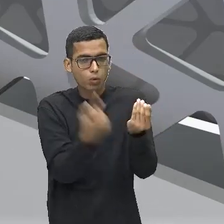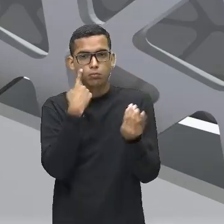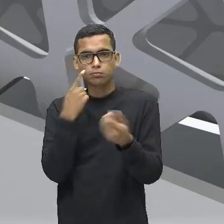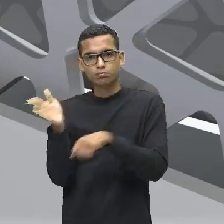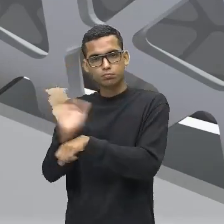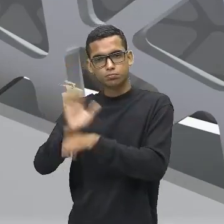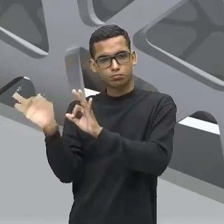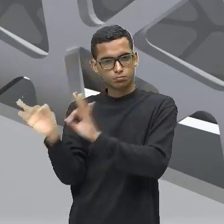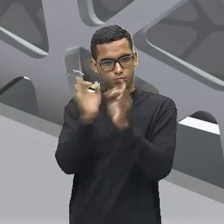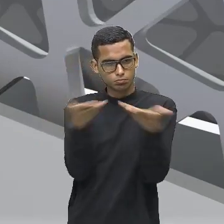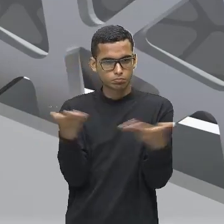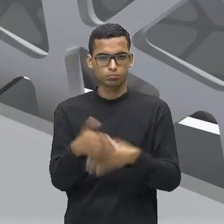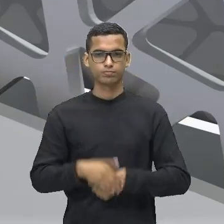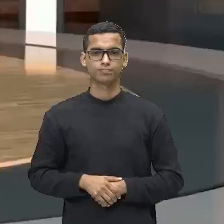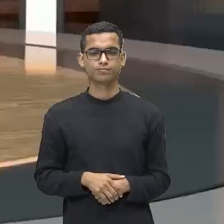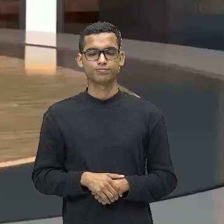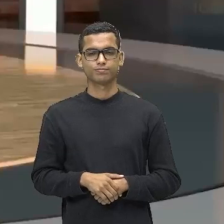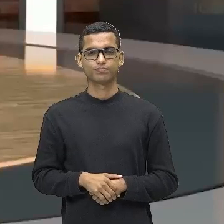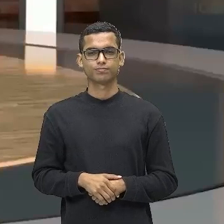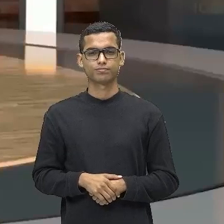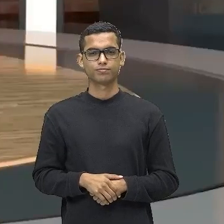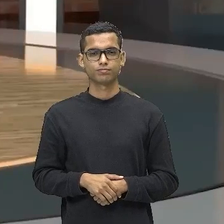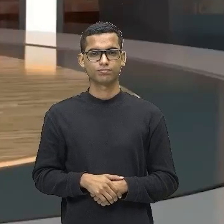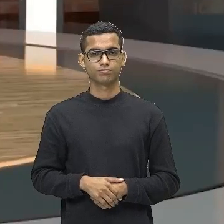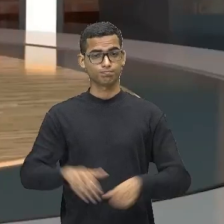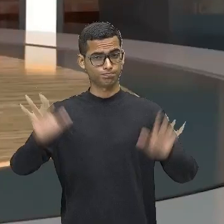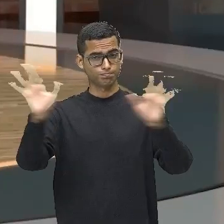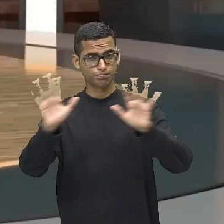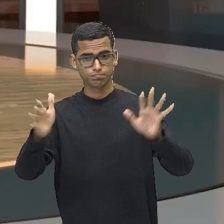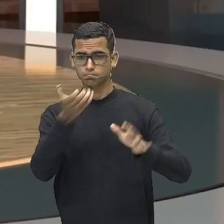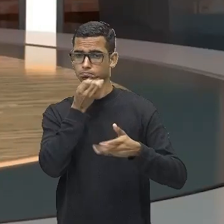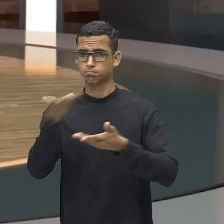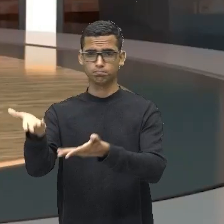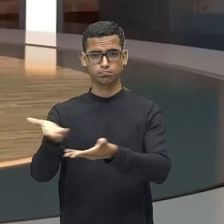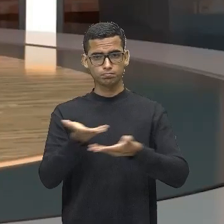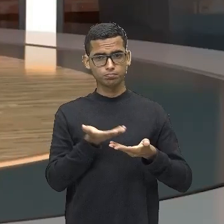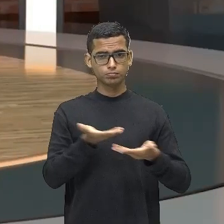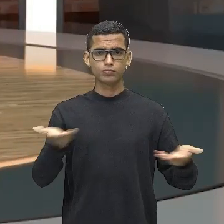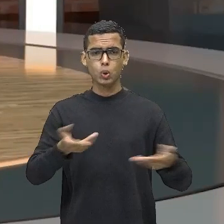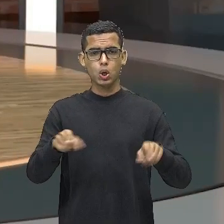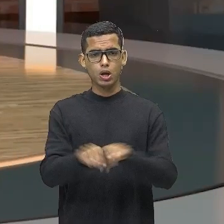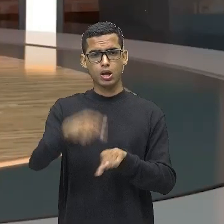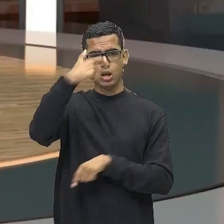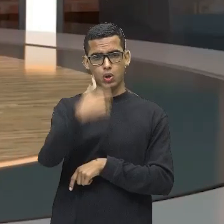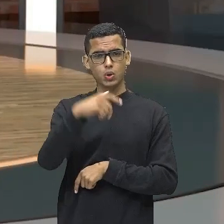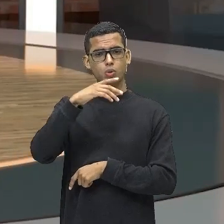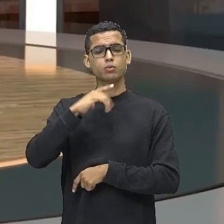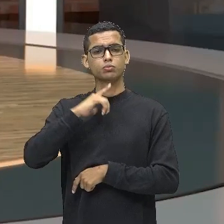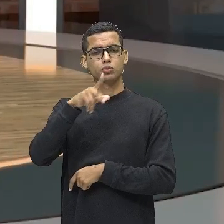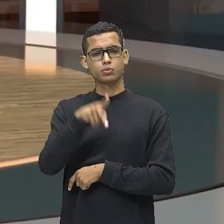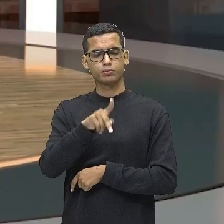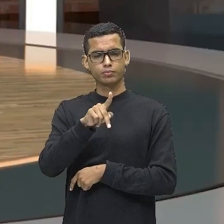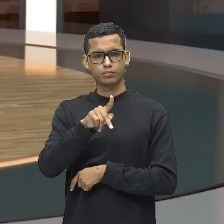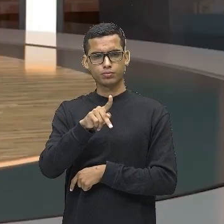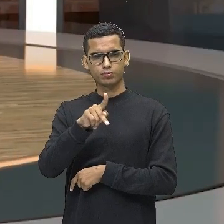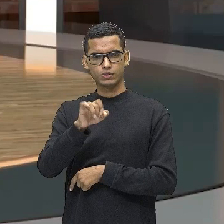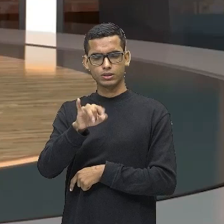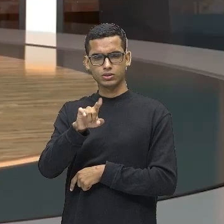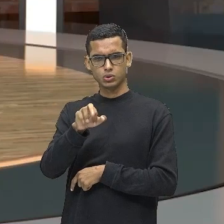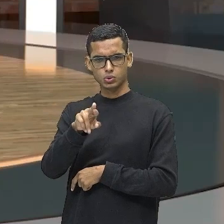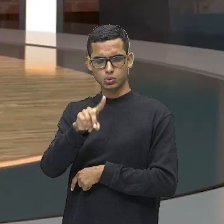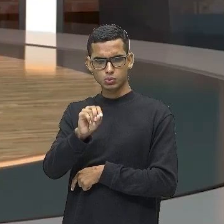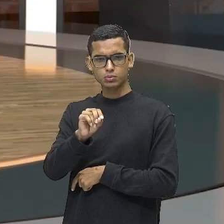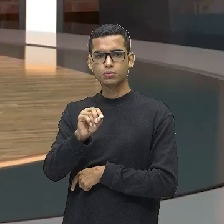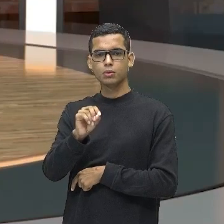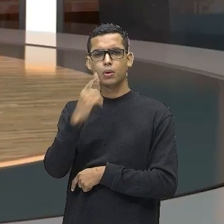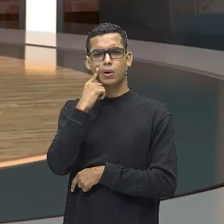a um debate agora. Olá, sejam bem-vindos! Eu sou Pedro e serei o mediador do nosso debate